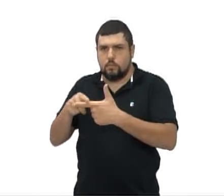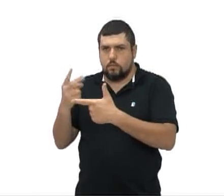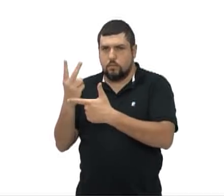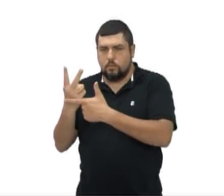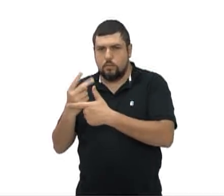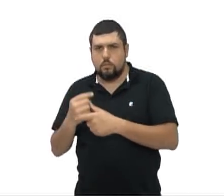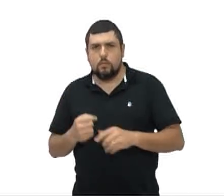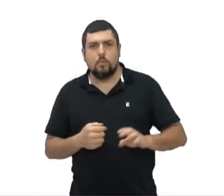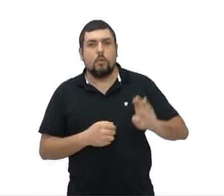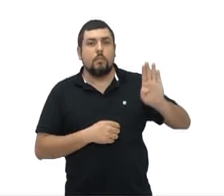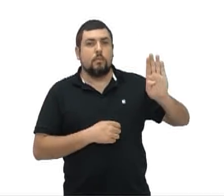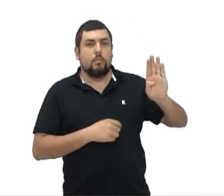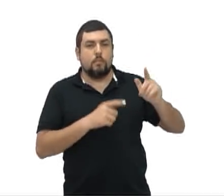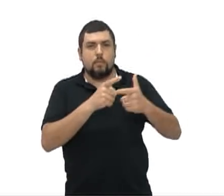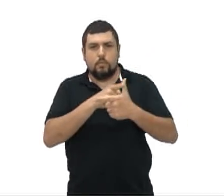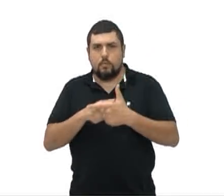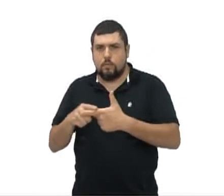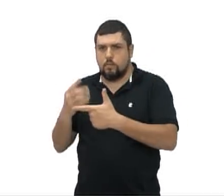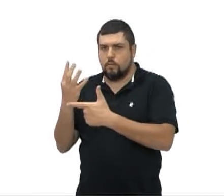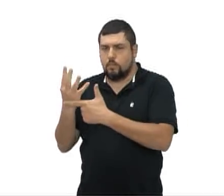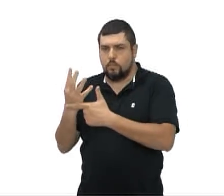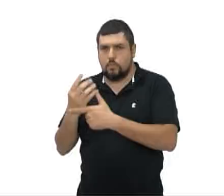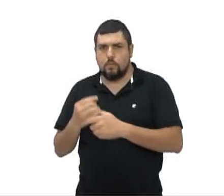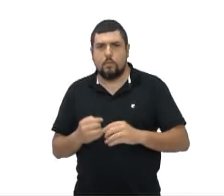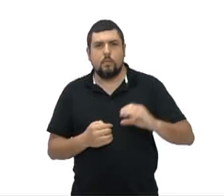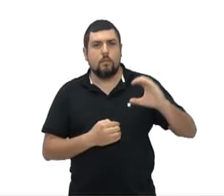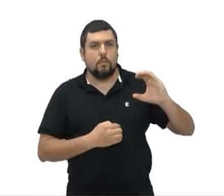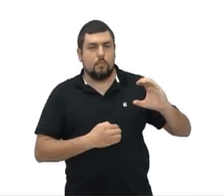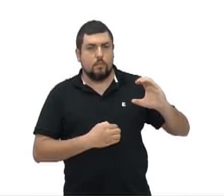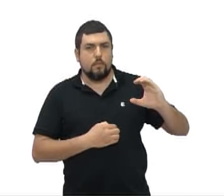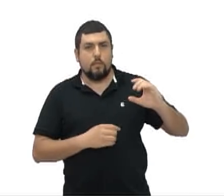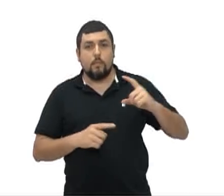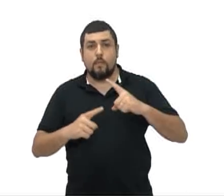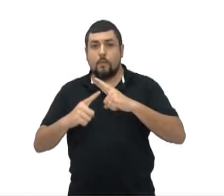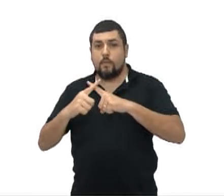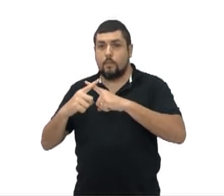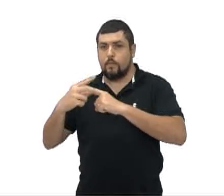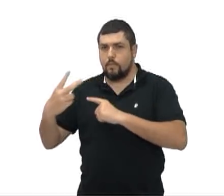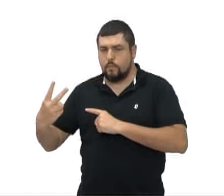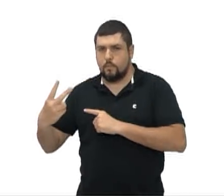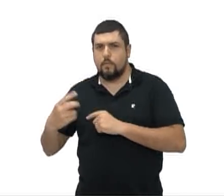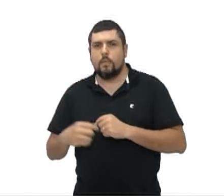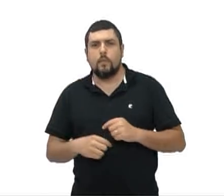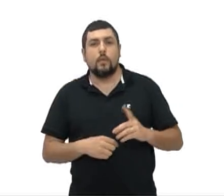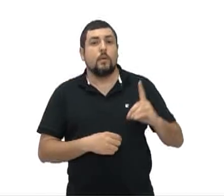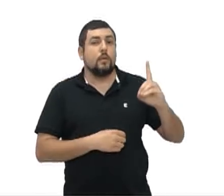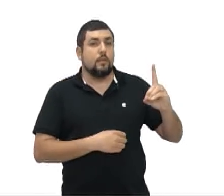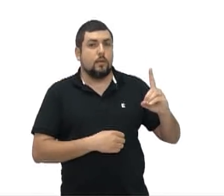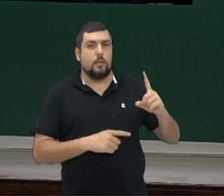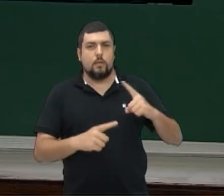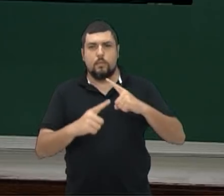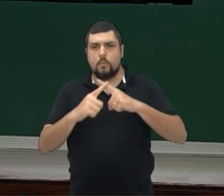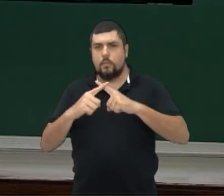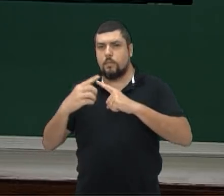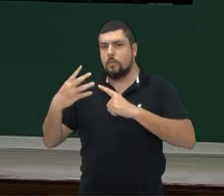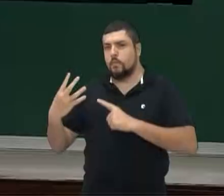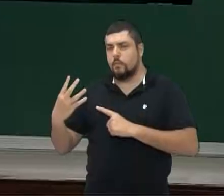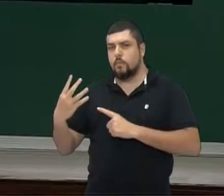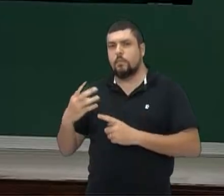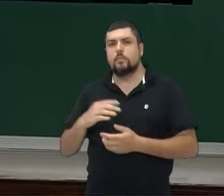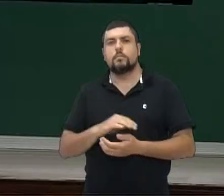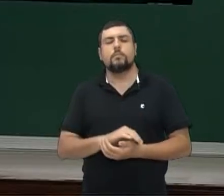B dividido por 4, C multiplicado por 2 e a letra D multiplicado por